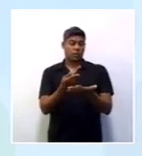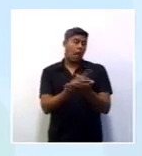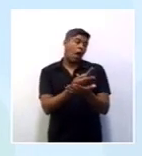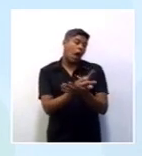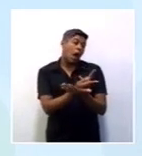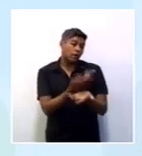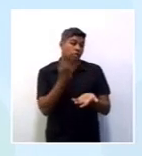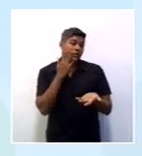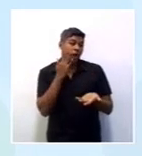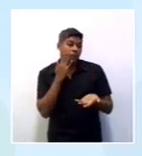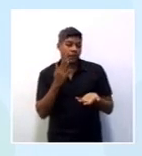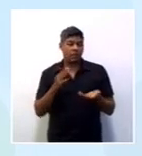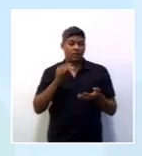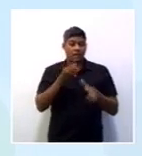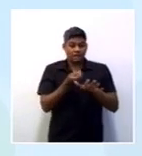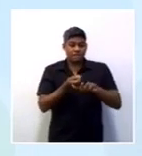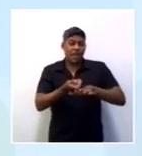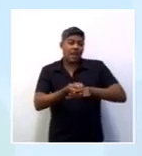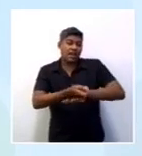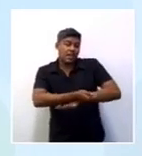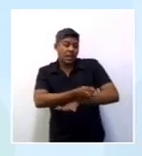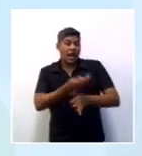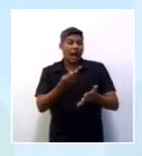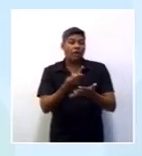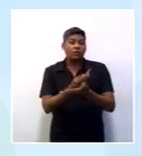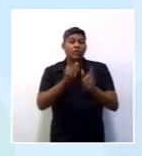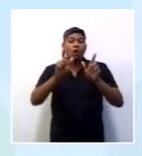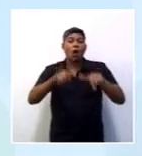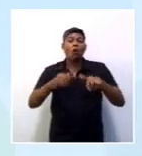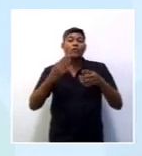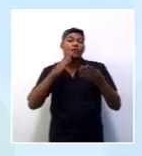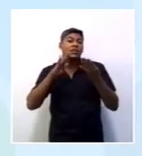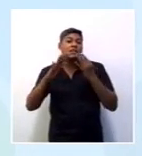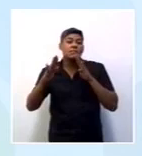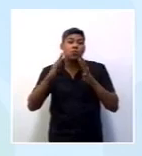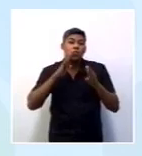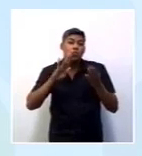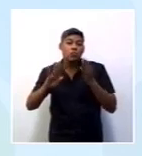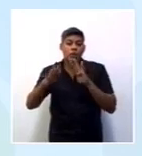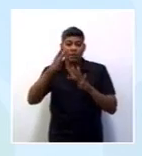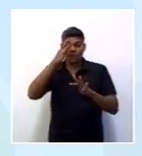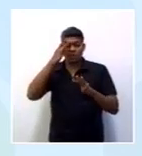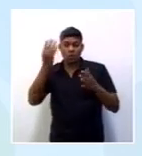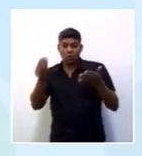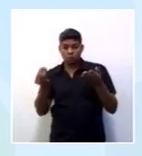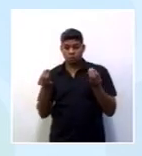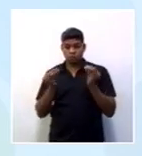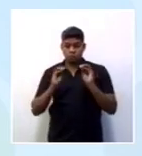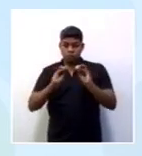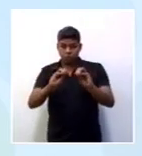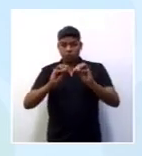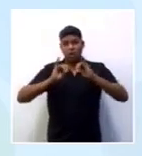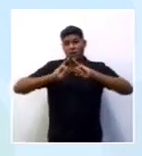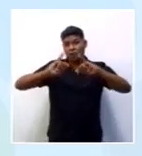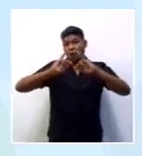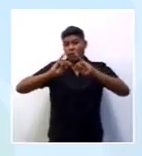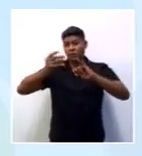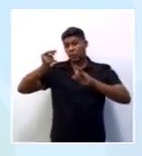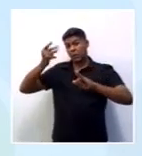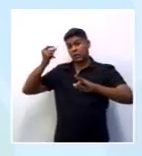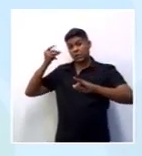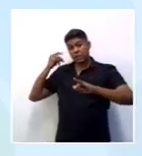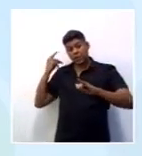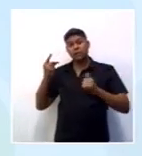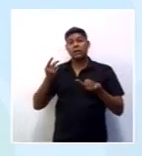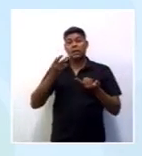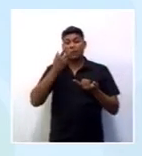news, principalmente, ele acontece, por exemplo, no Facebook com muita frequência, quando as pessoas repostam notícias que são muito antigas, e aí